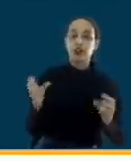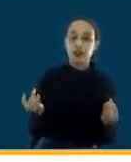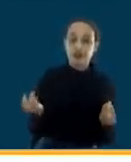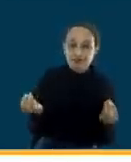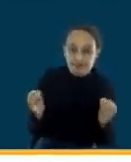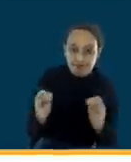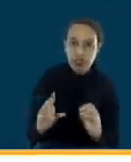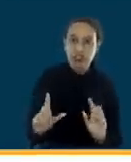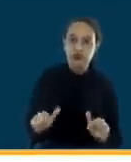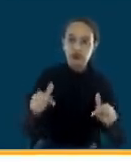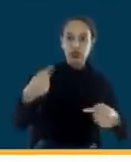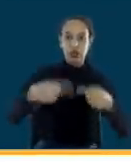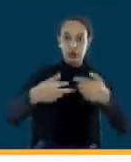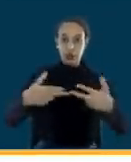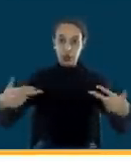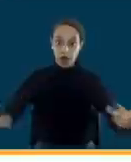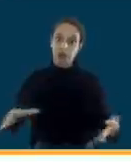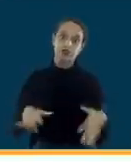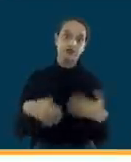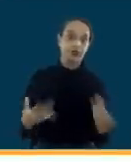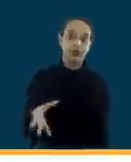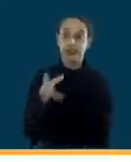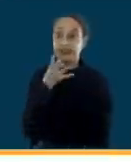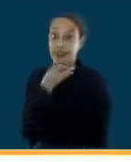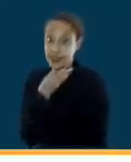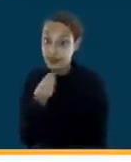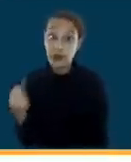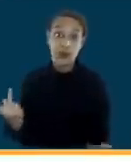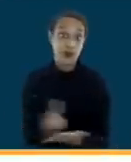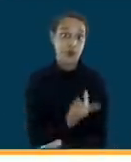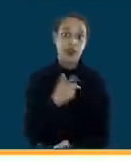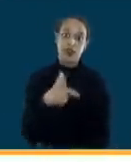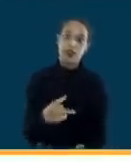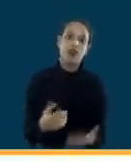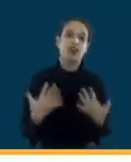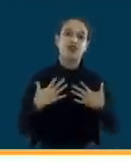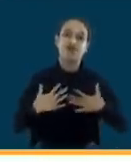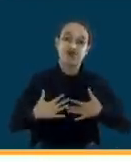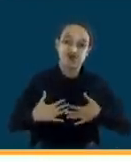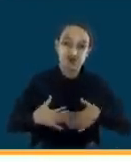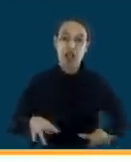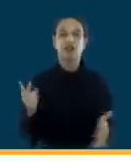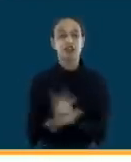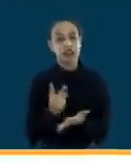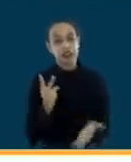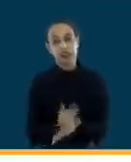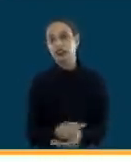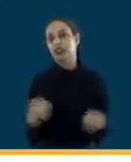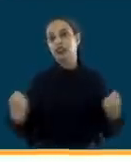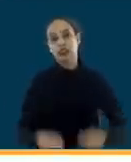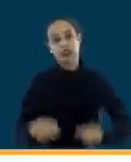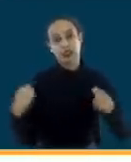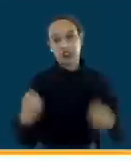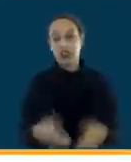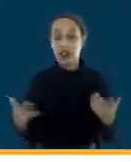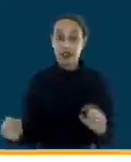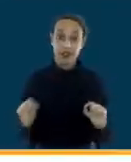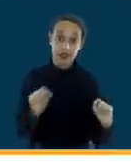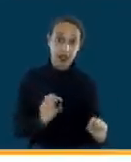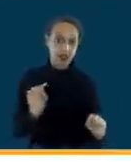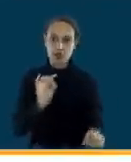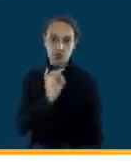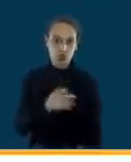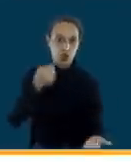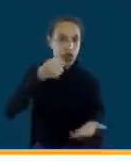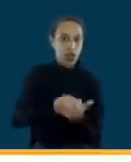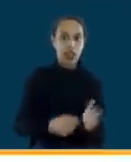das demoras, né? O quanto isso causa desgastes. A gente precisa sempre que essas, não só a aprovação da lei,